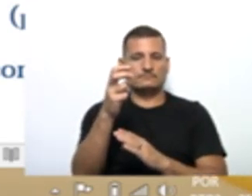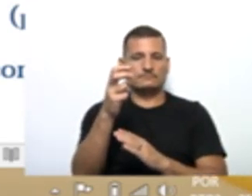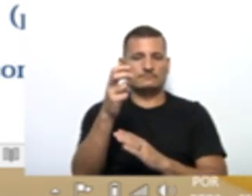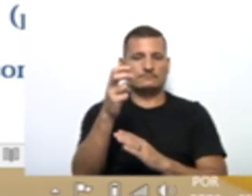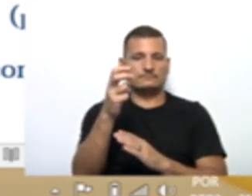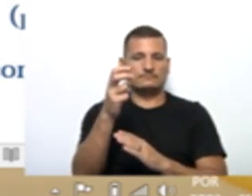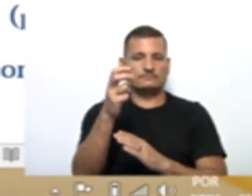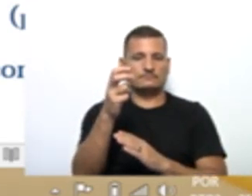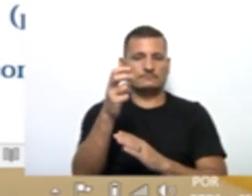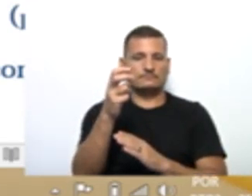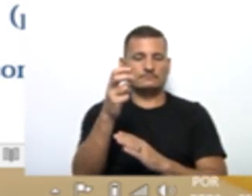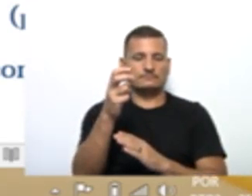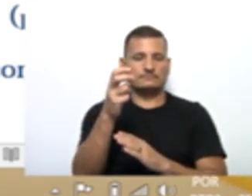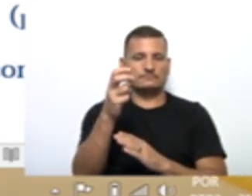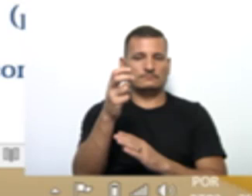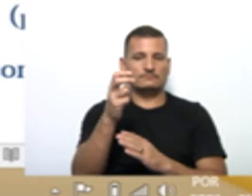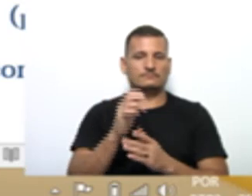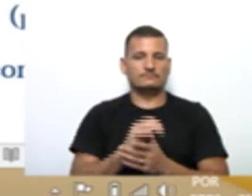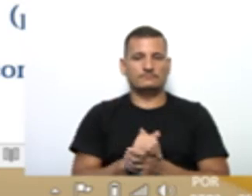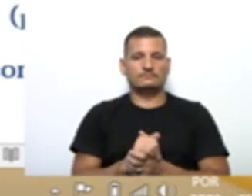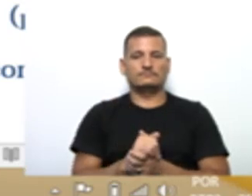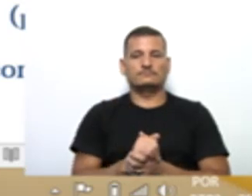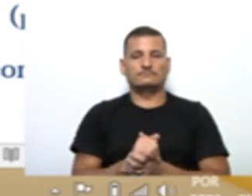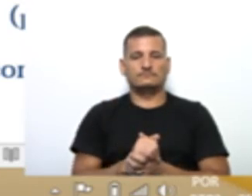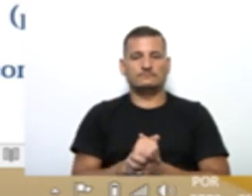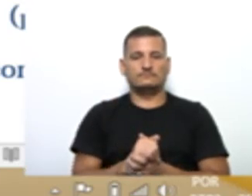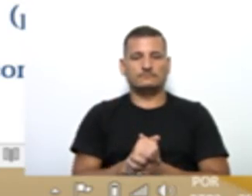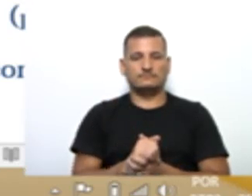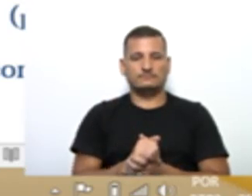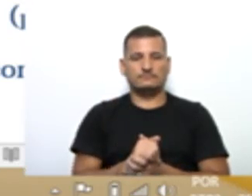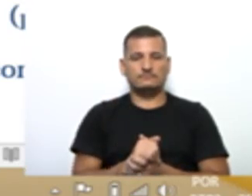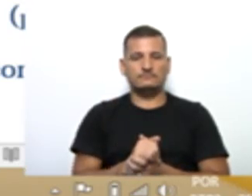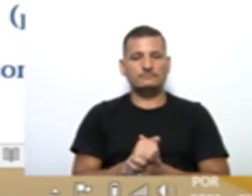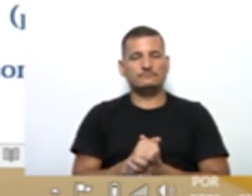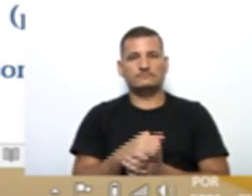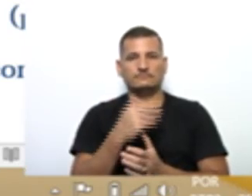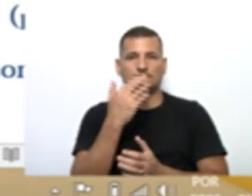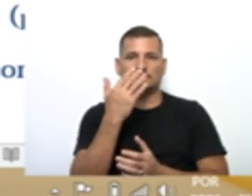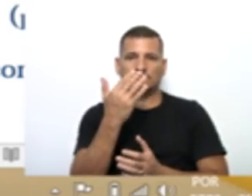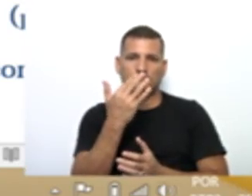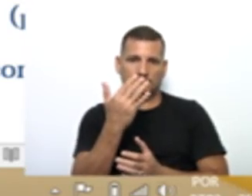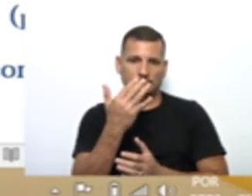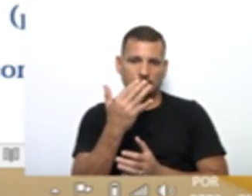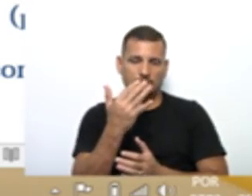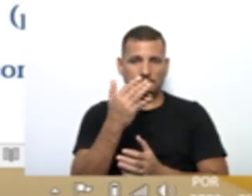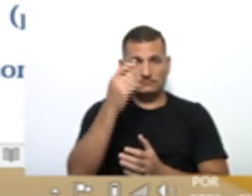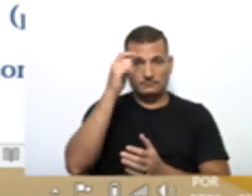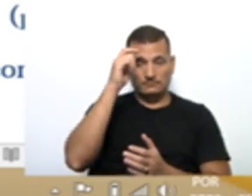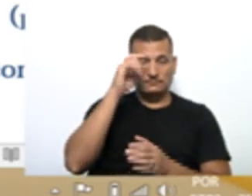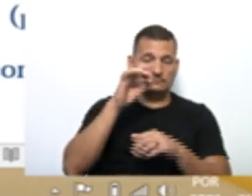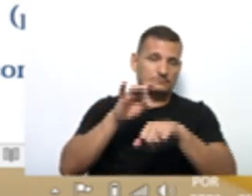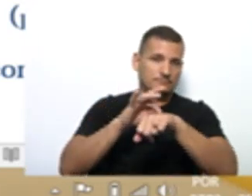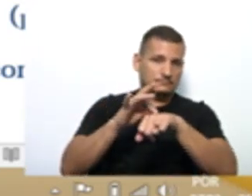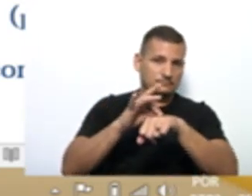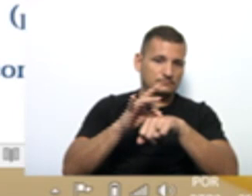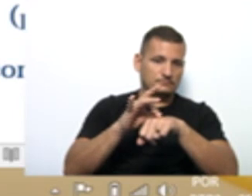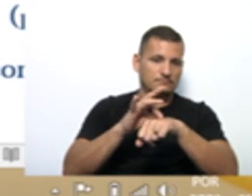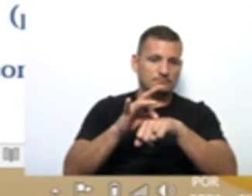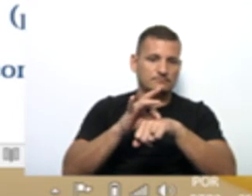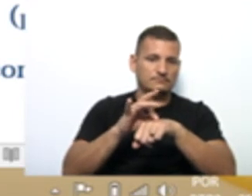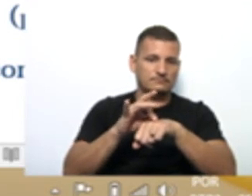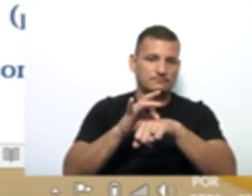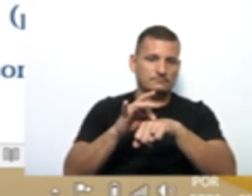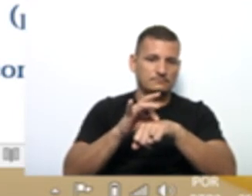entre as linhas de 1,5, a cor preta ou automática